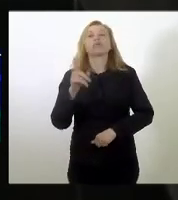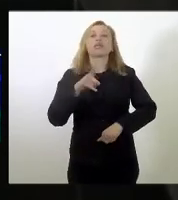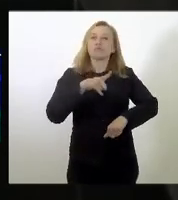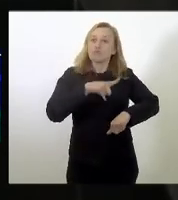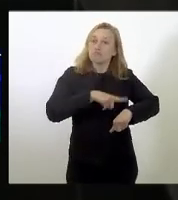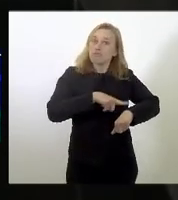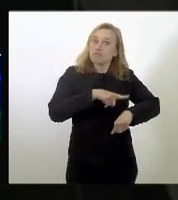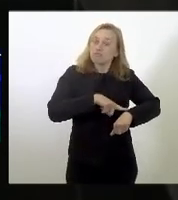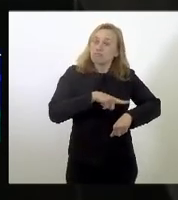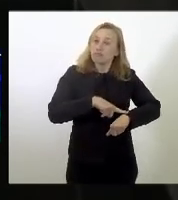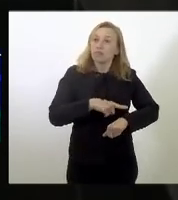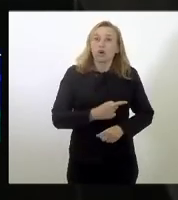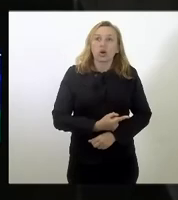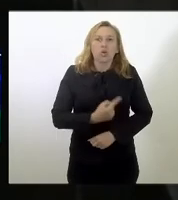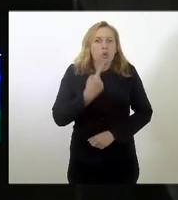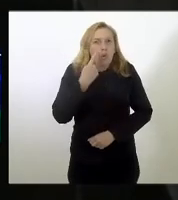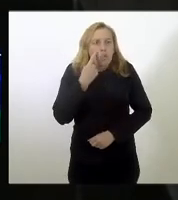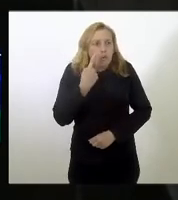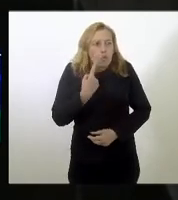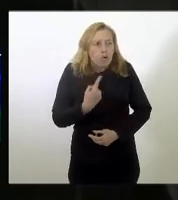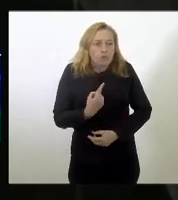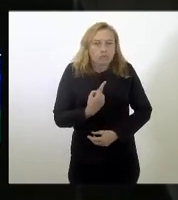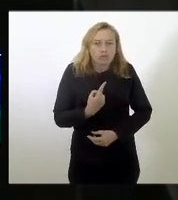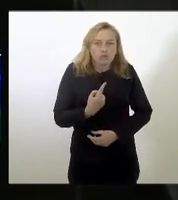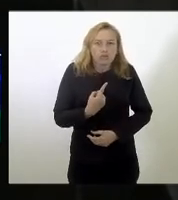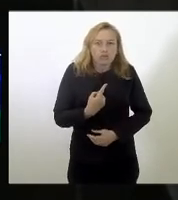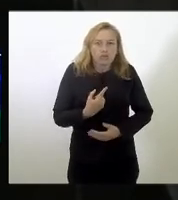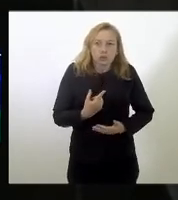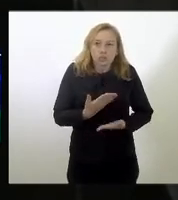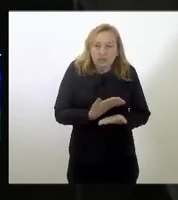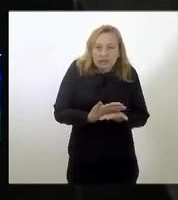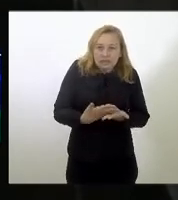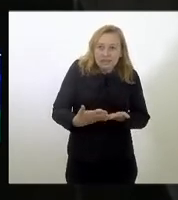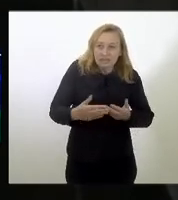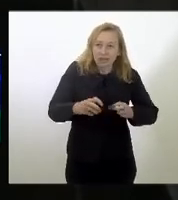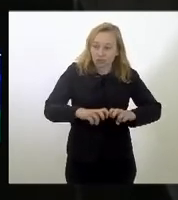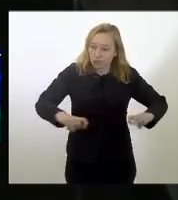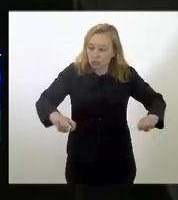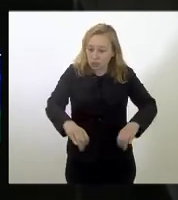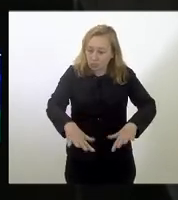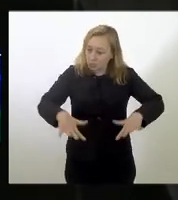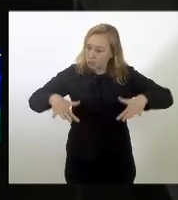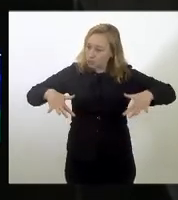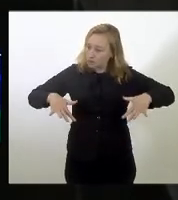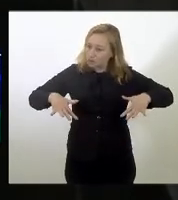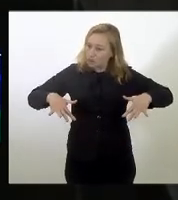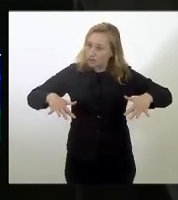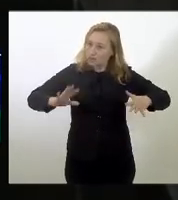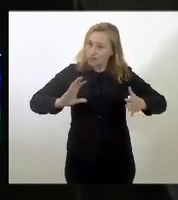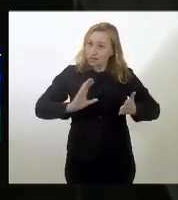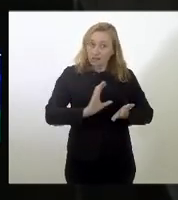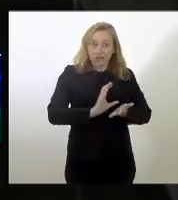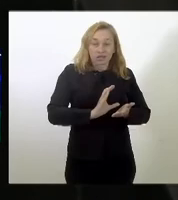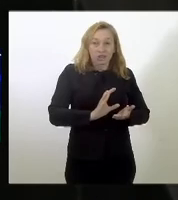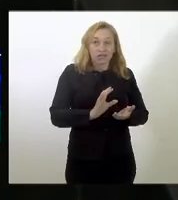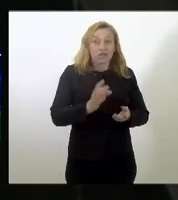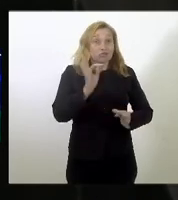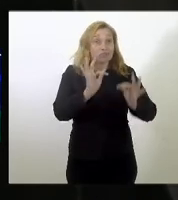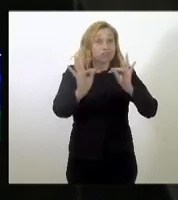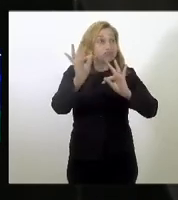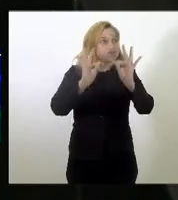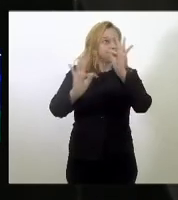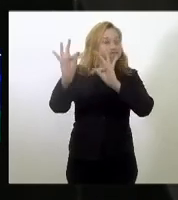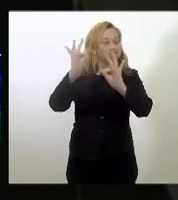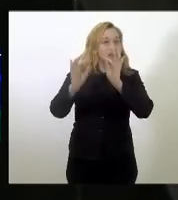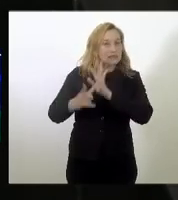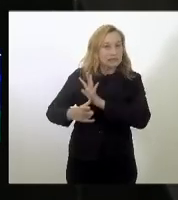momento, olhando não só o lançamento desse plenário, um plenário que traz recursos tecnológicos que antes